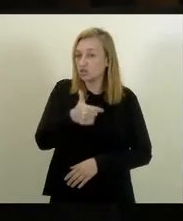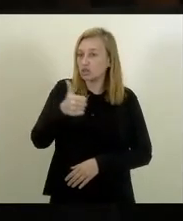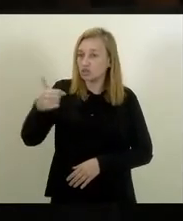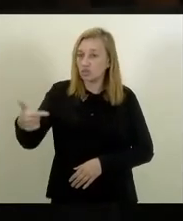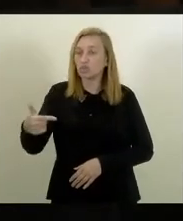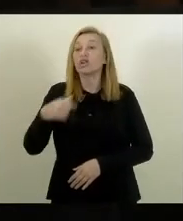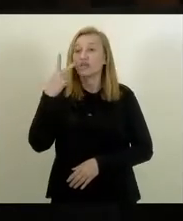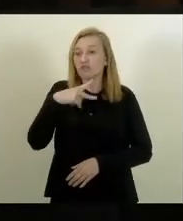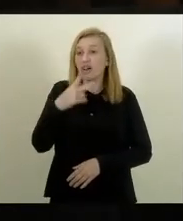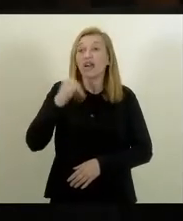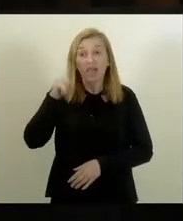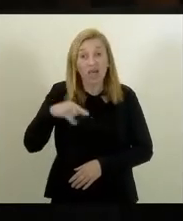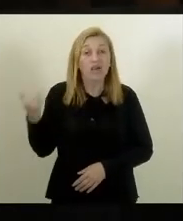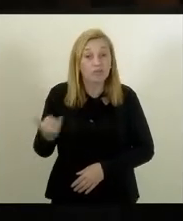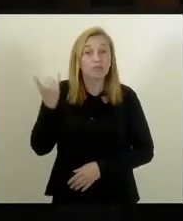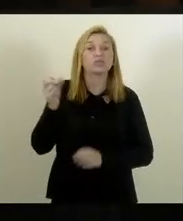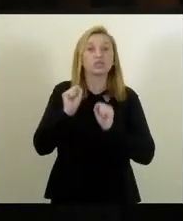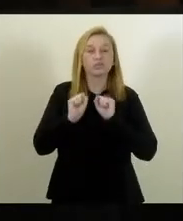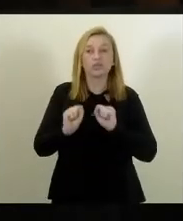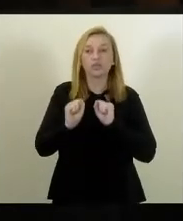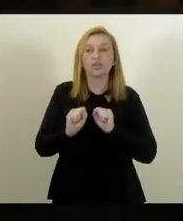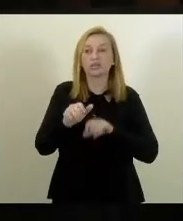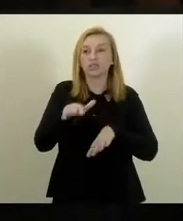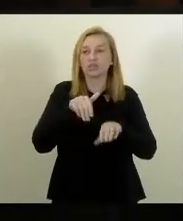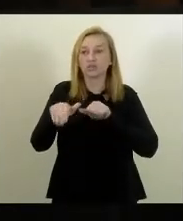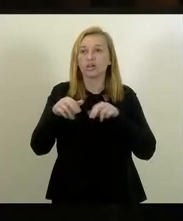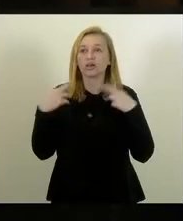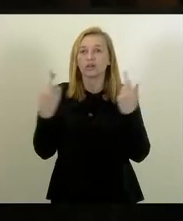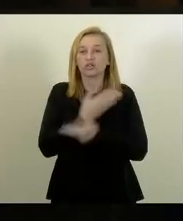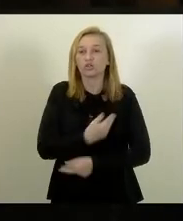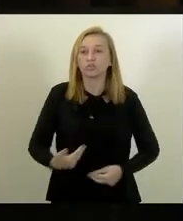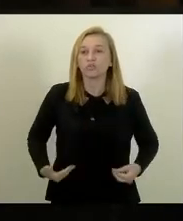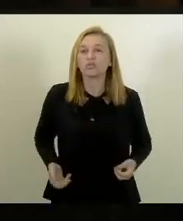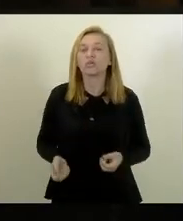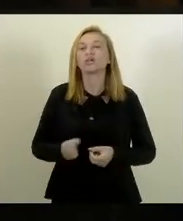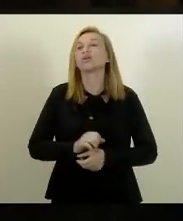é importante e poderão ser convocadas audiências públicas